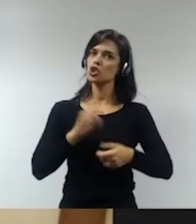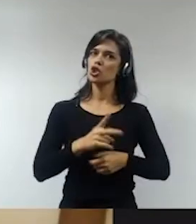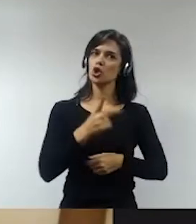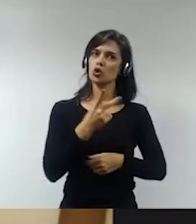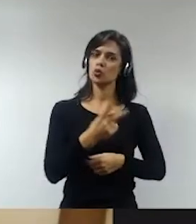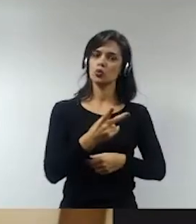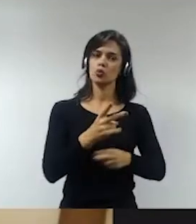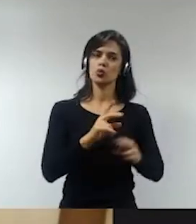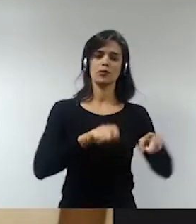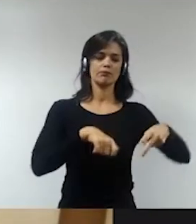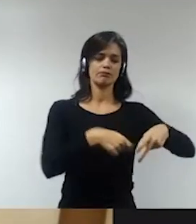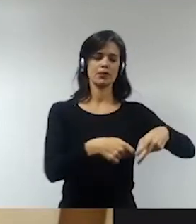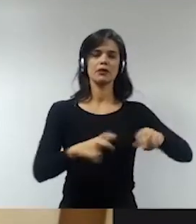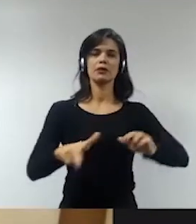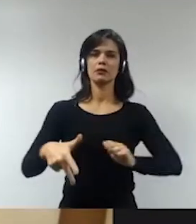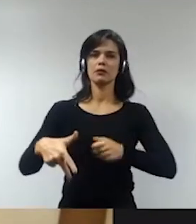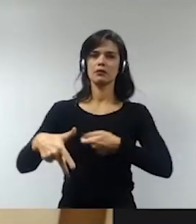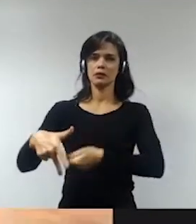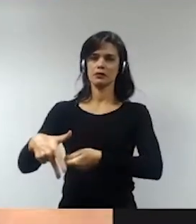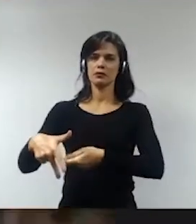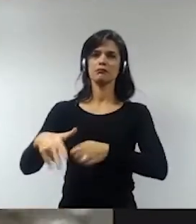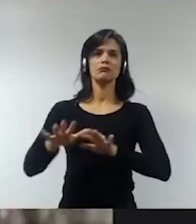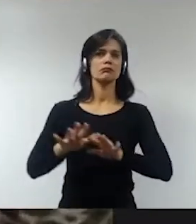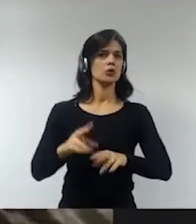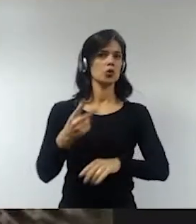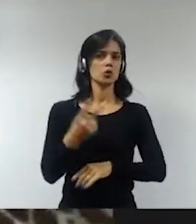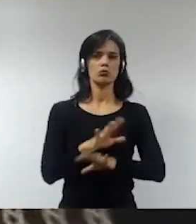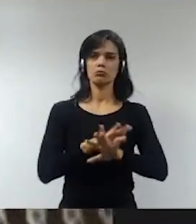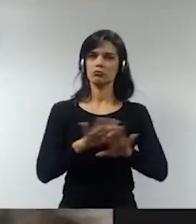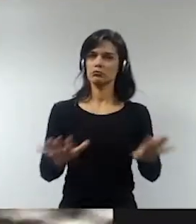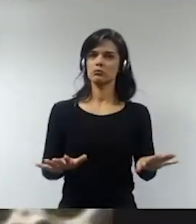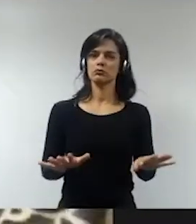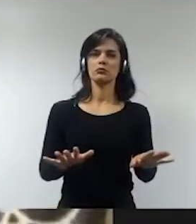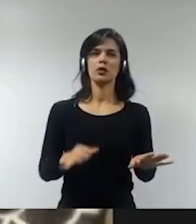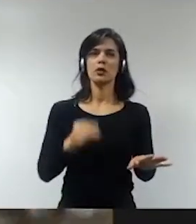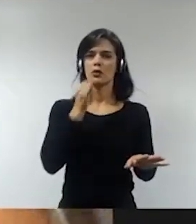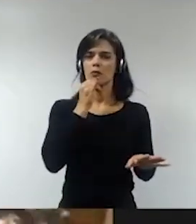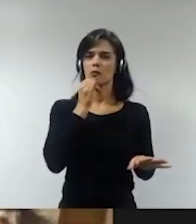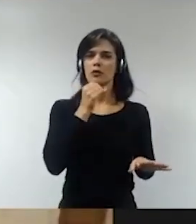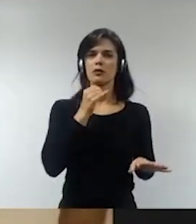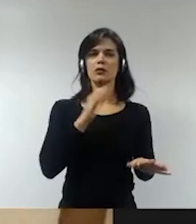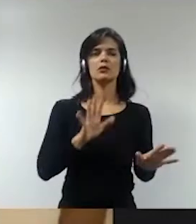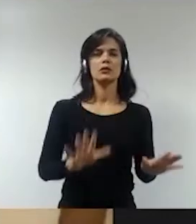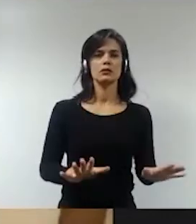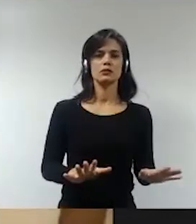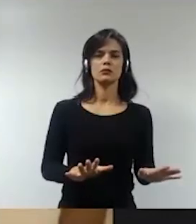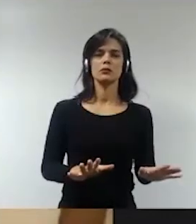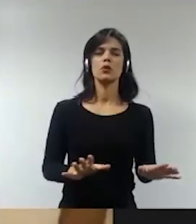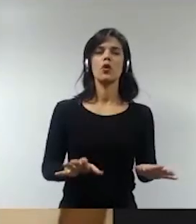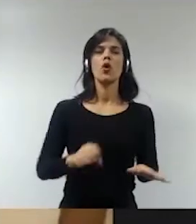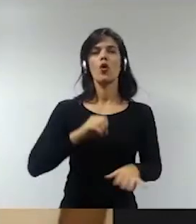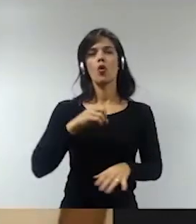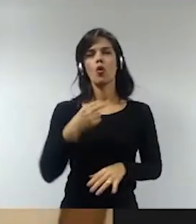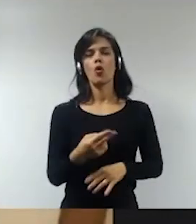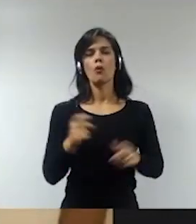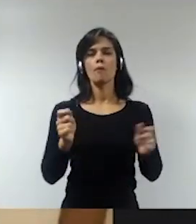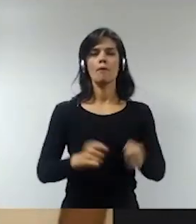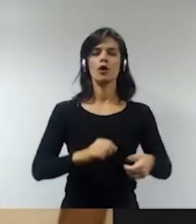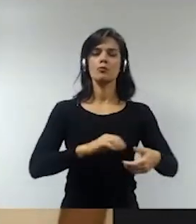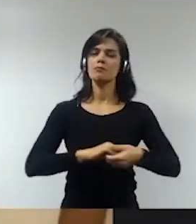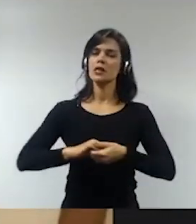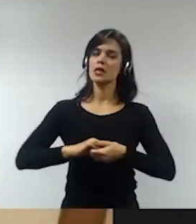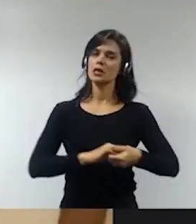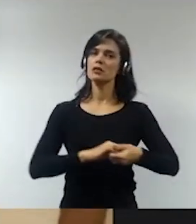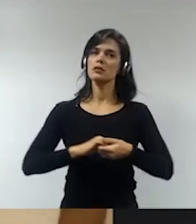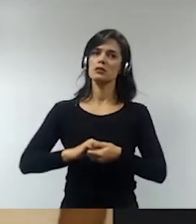duas partes, por exemplo, quando elas estão discutindo uma questão de uma impugnação de crédito, e é possível a gente ter mediações que